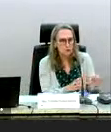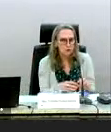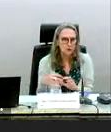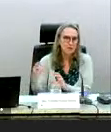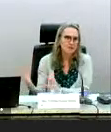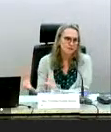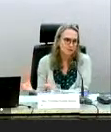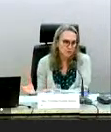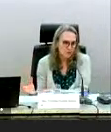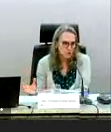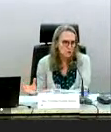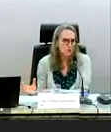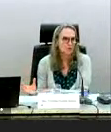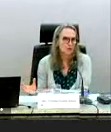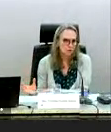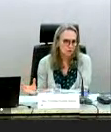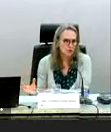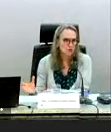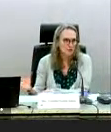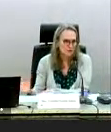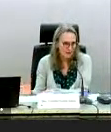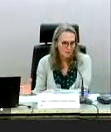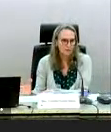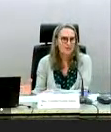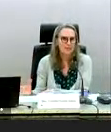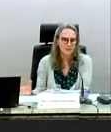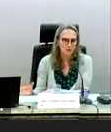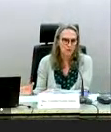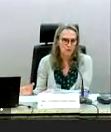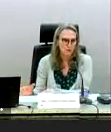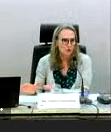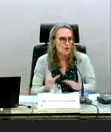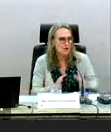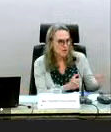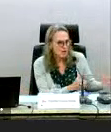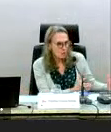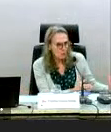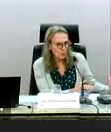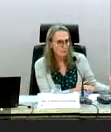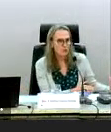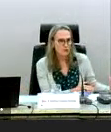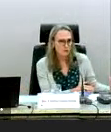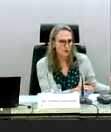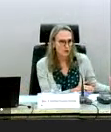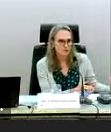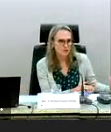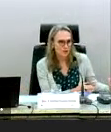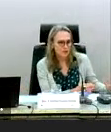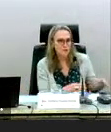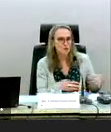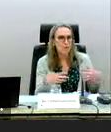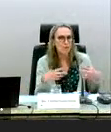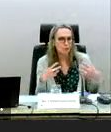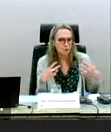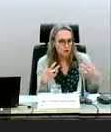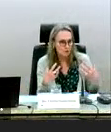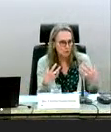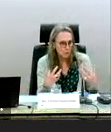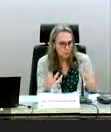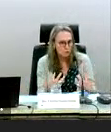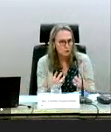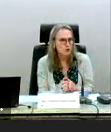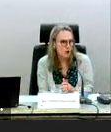ponte construída entre o serviço de infectologia da Fundação Oswaldo Cruz e o ônibus da justiça itinerante foi uma